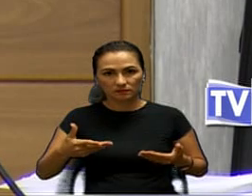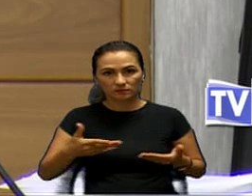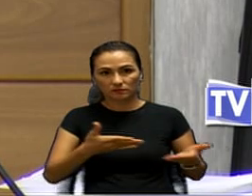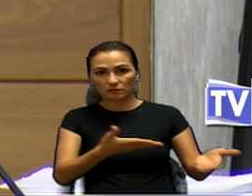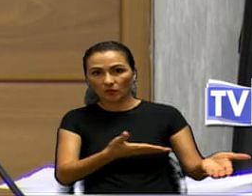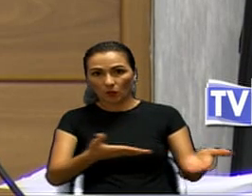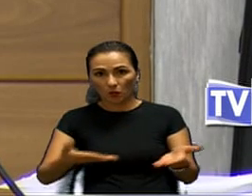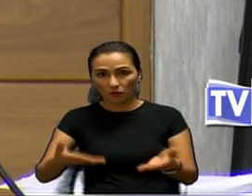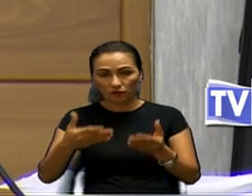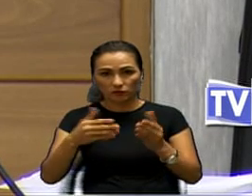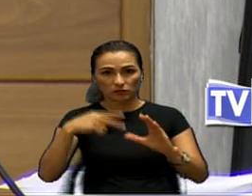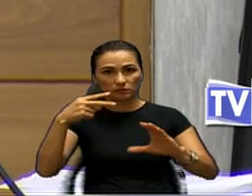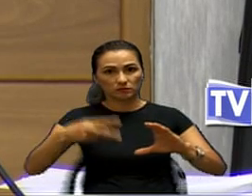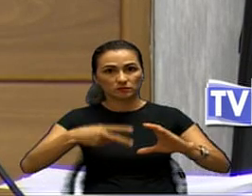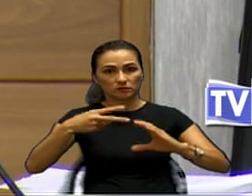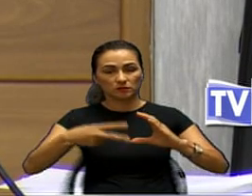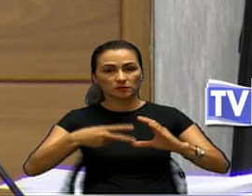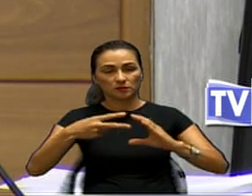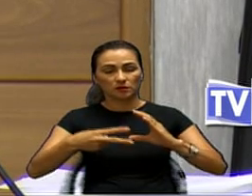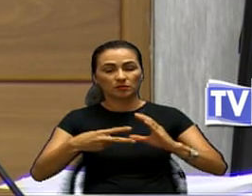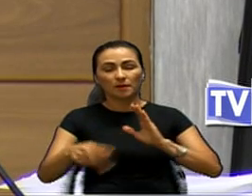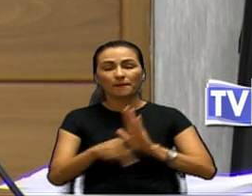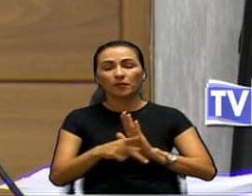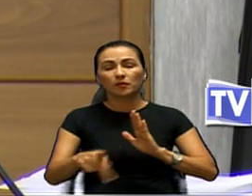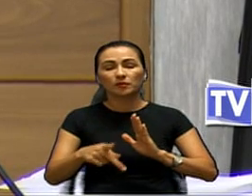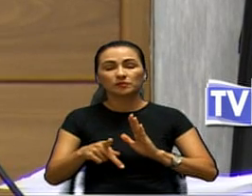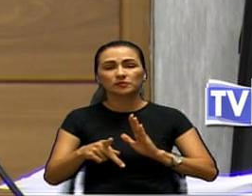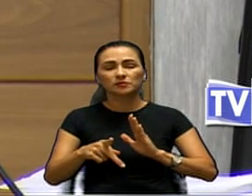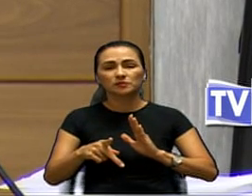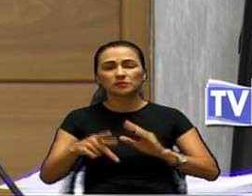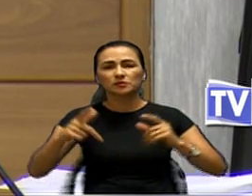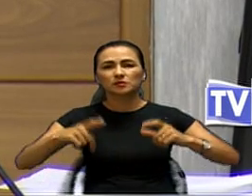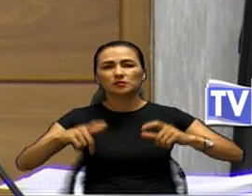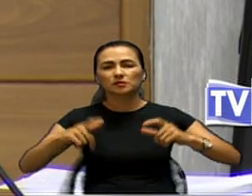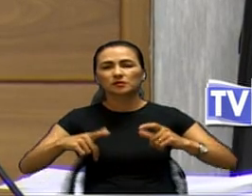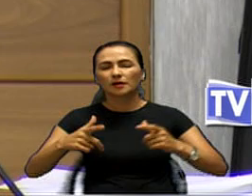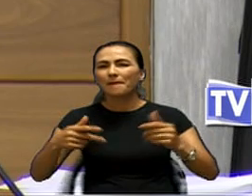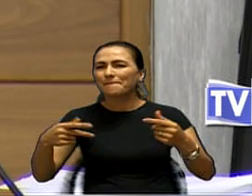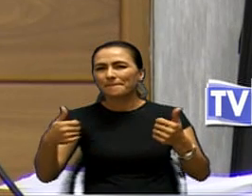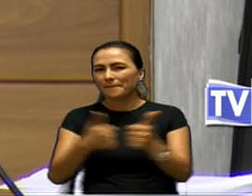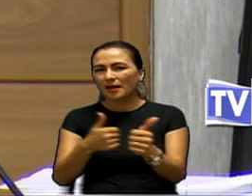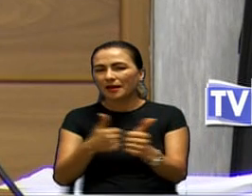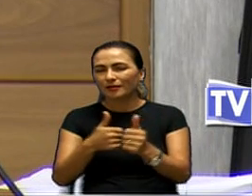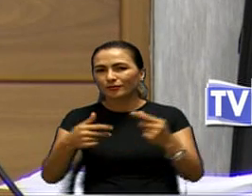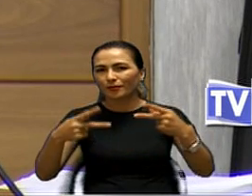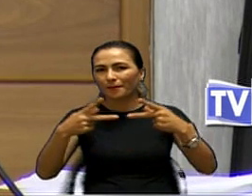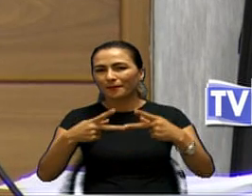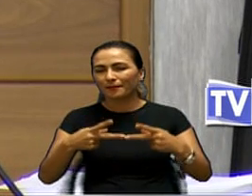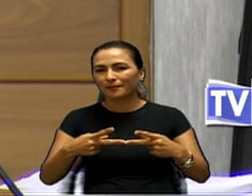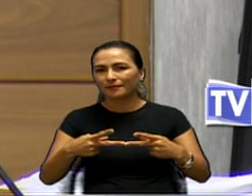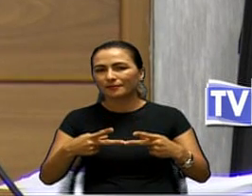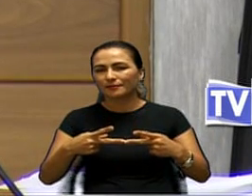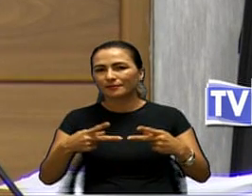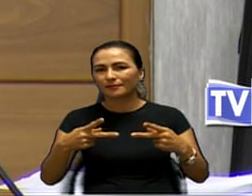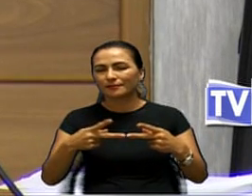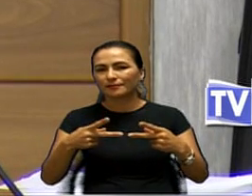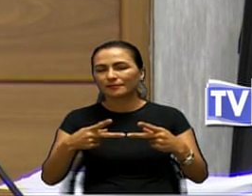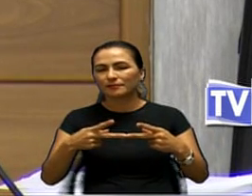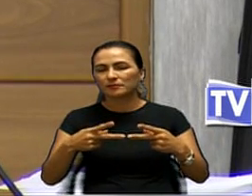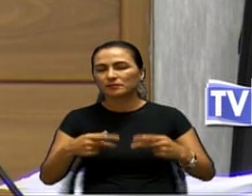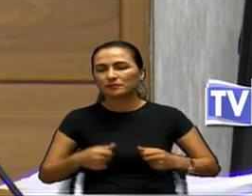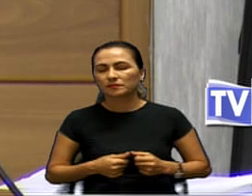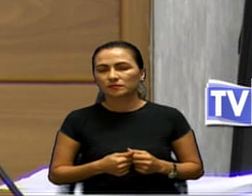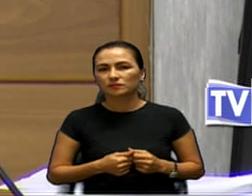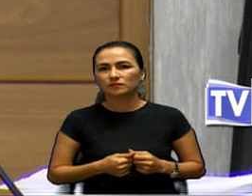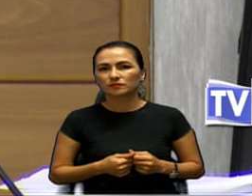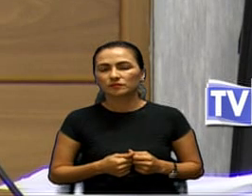Arcanjo e a comissão organizadora. Tenho a honra de convidar Vossas Excelências e família para a cerimônia de